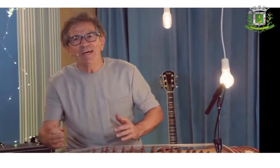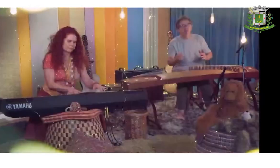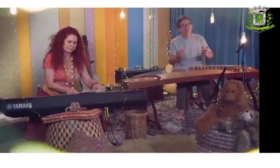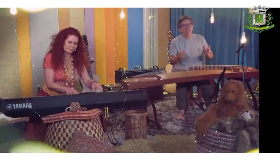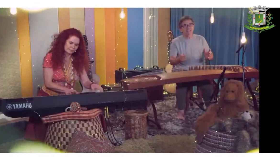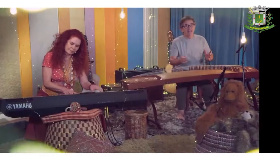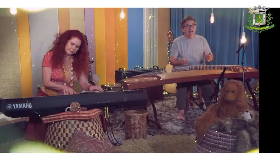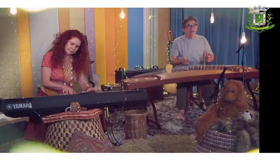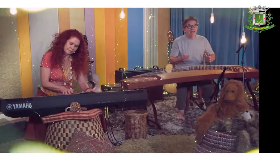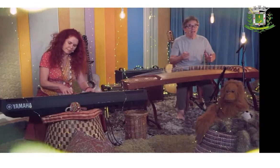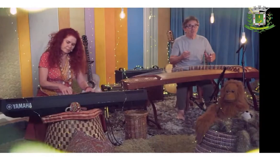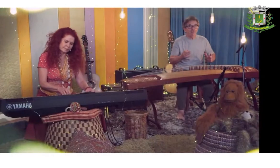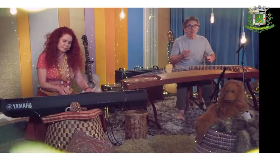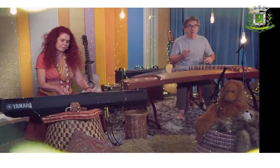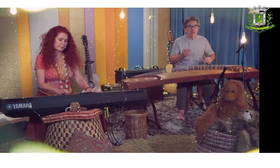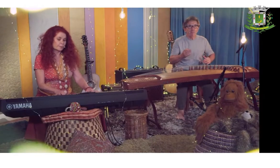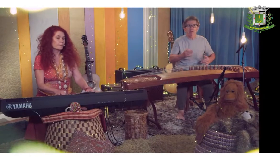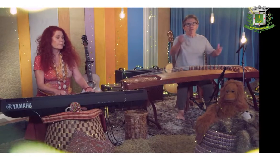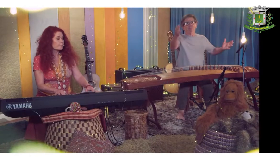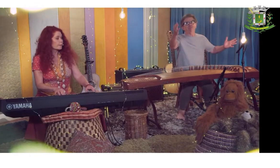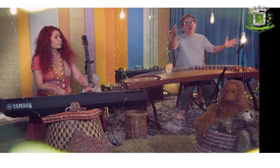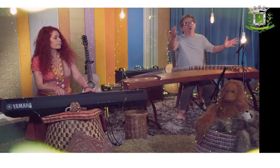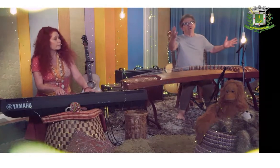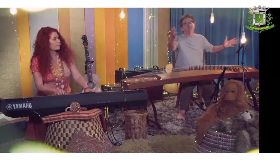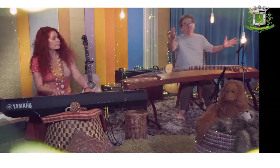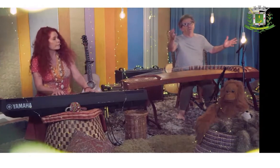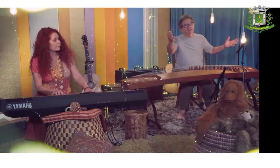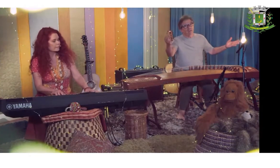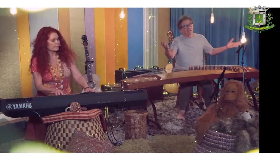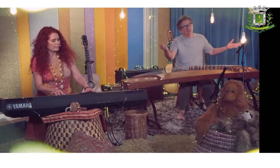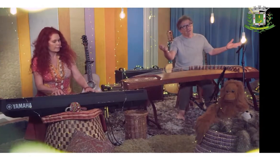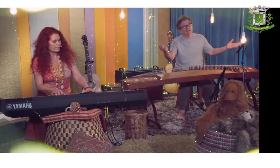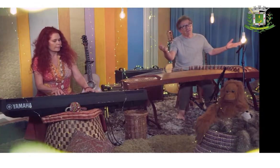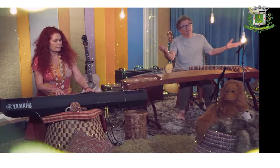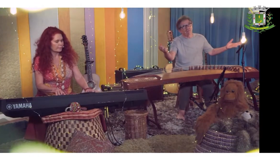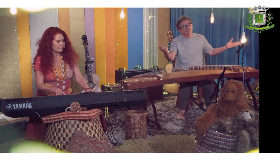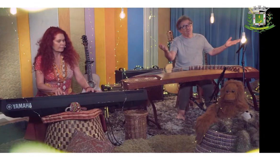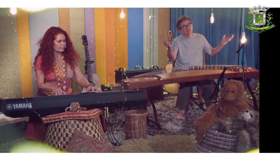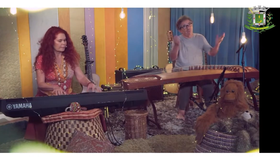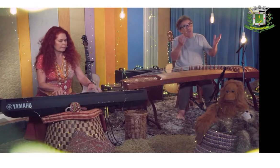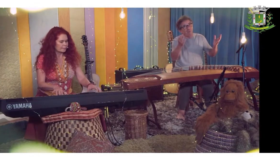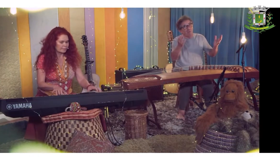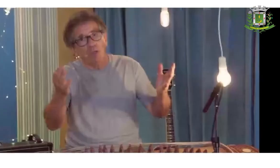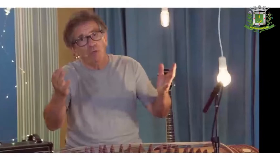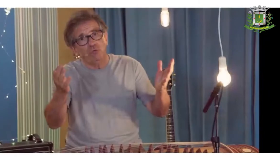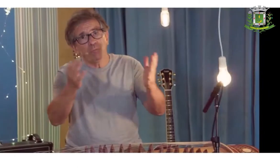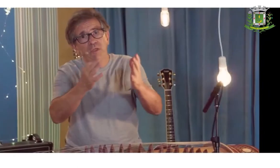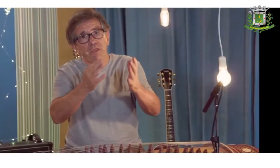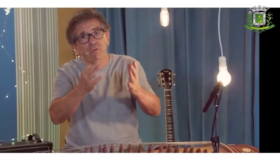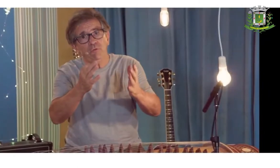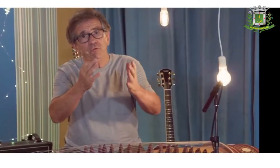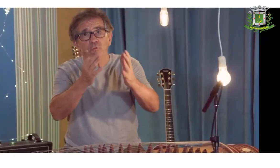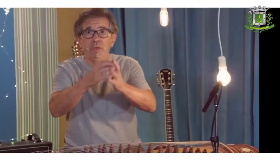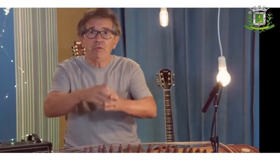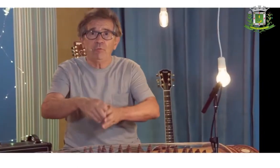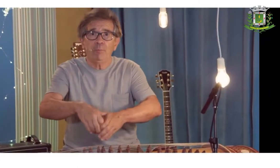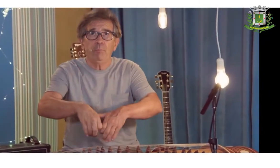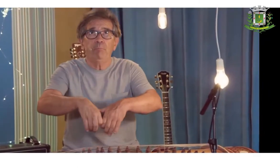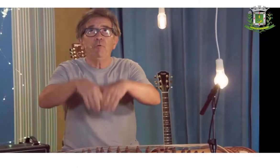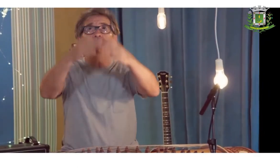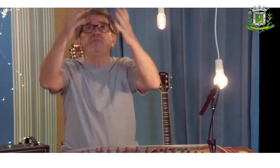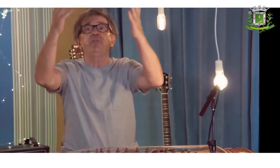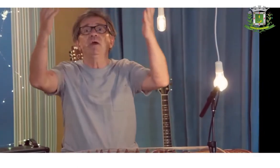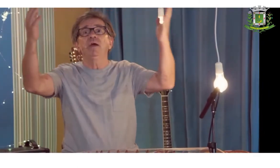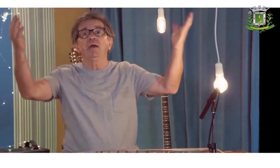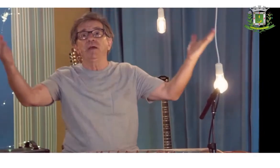bonitinha. Um dia ela foi tomar banho de sol. E a coitadinha foi sumindo, sumindo, sumindo